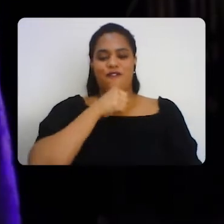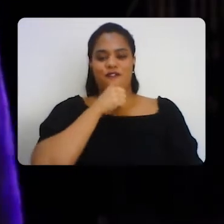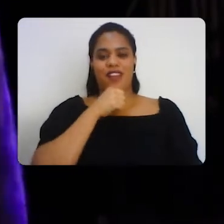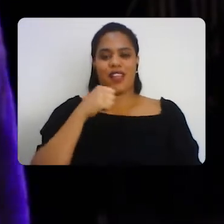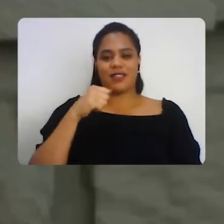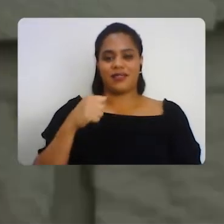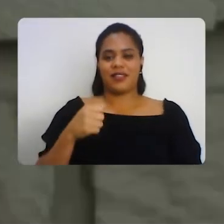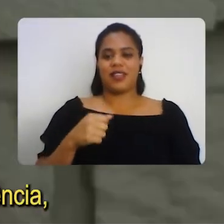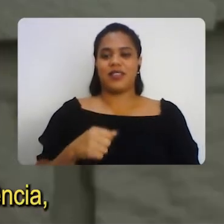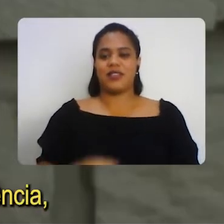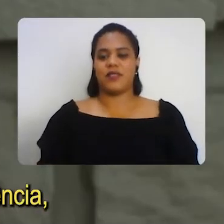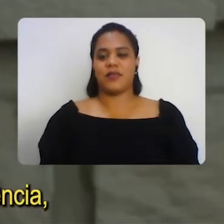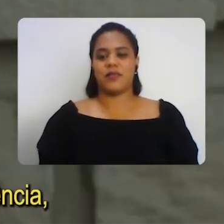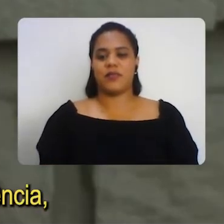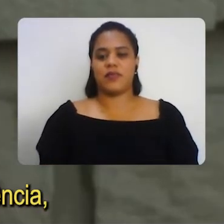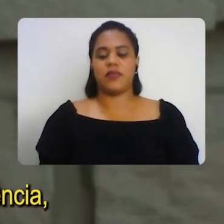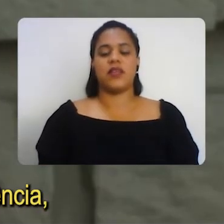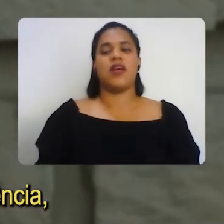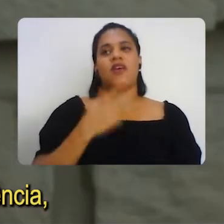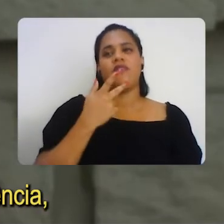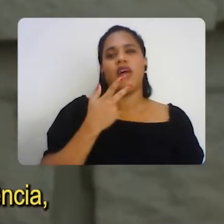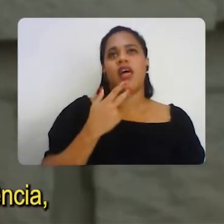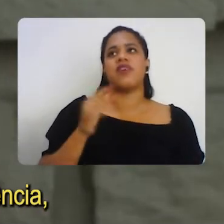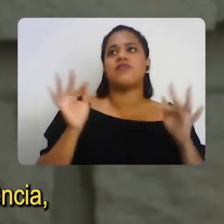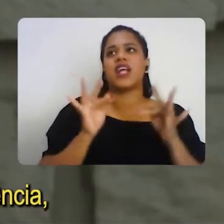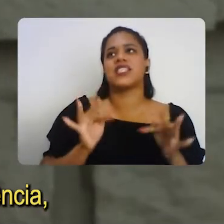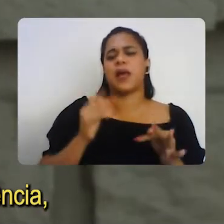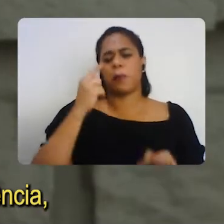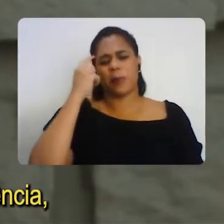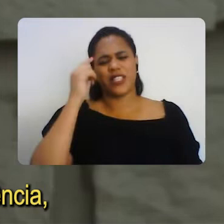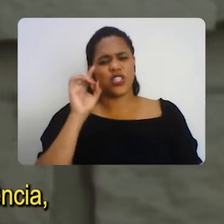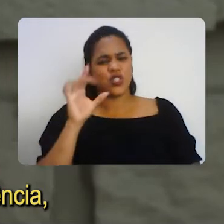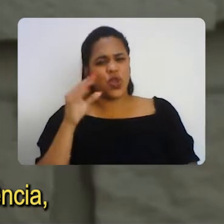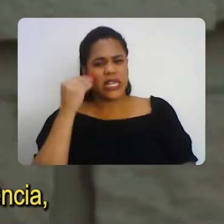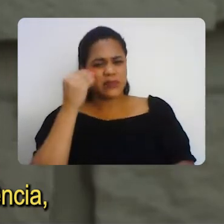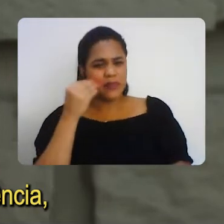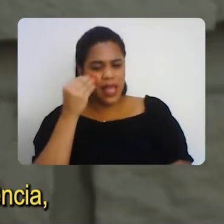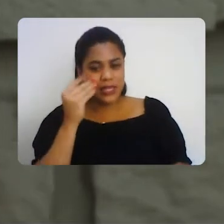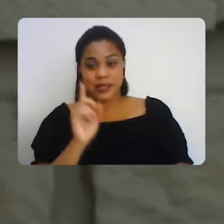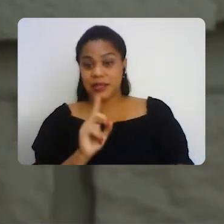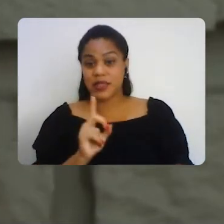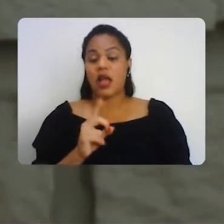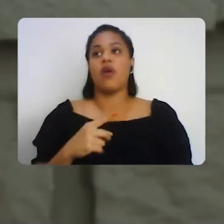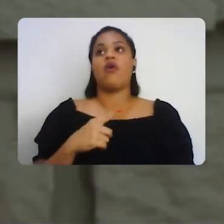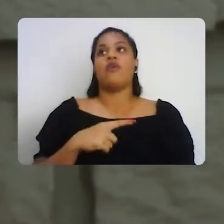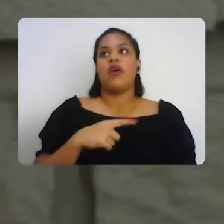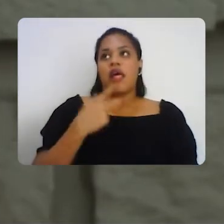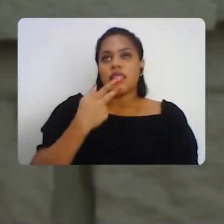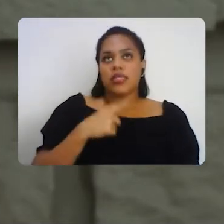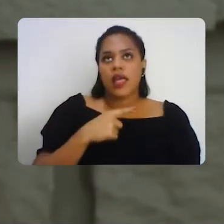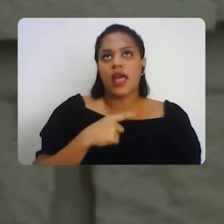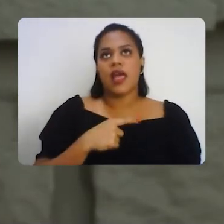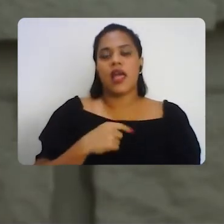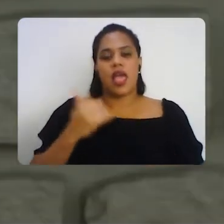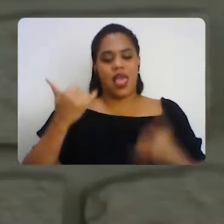em pensamento, porque às vezes a distância de idade ela gera não é uma questão só de experiência, né, mas é uma questão